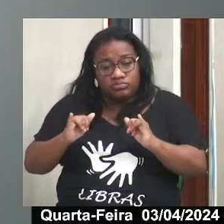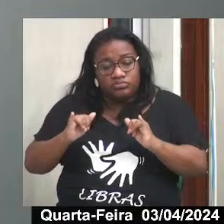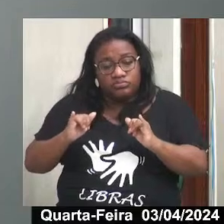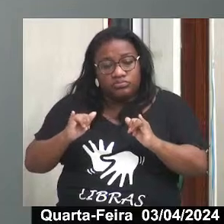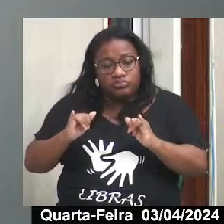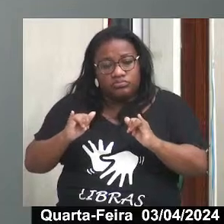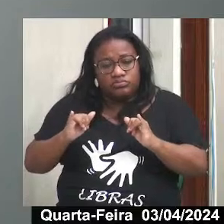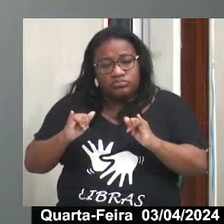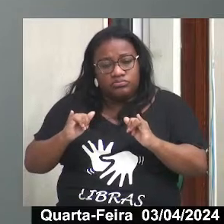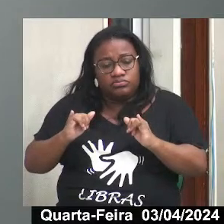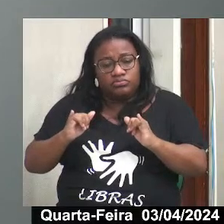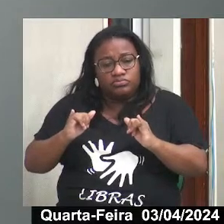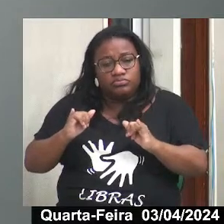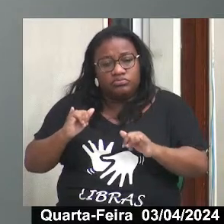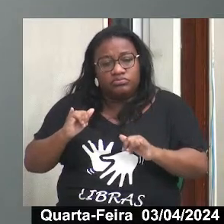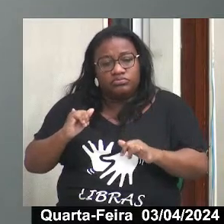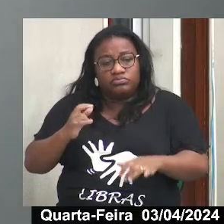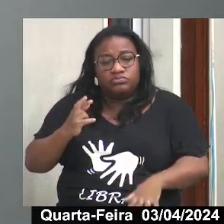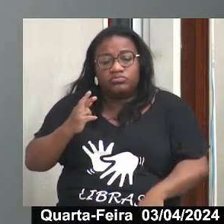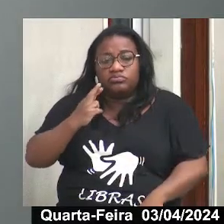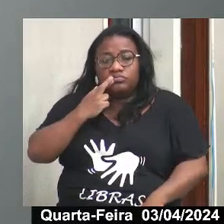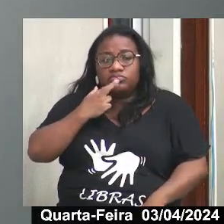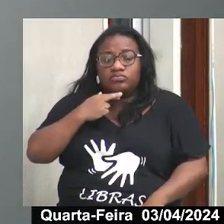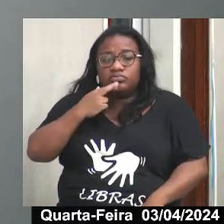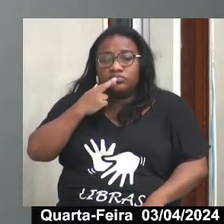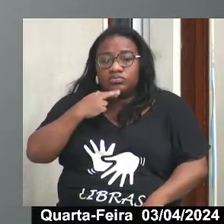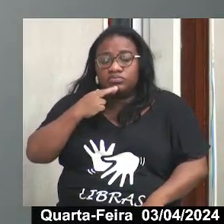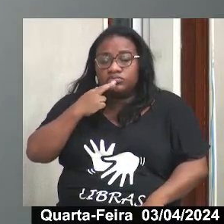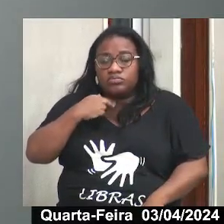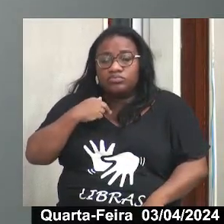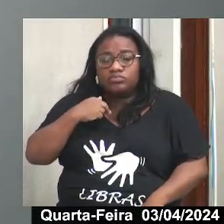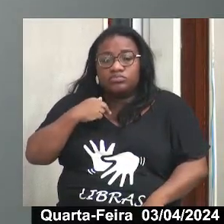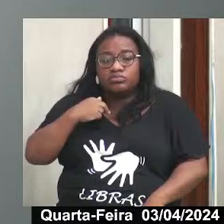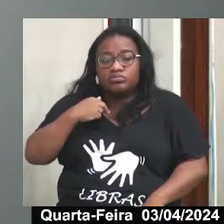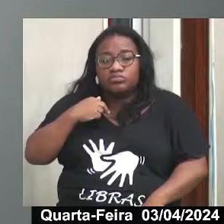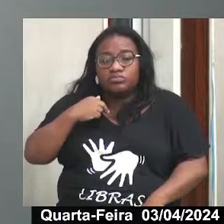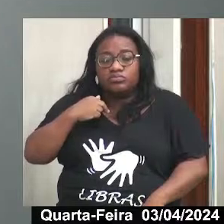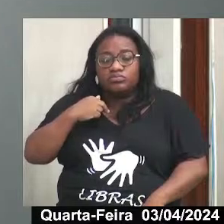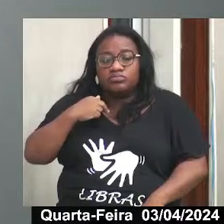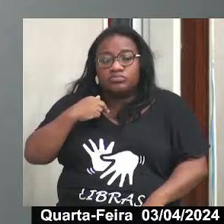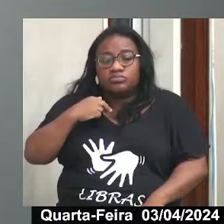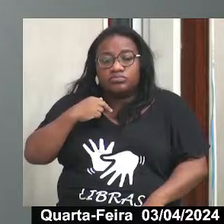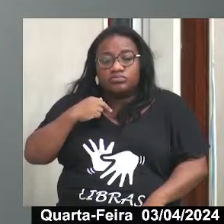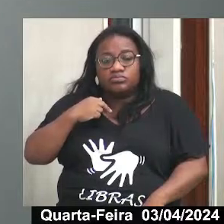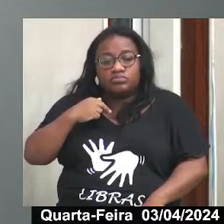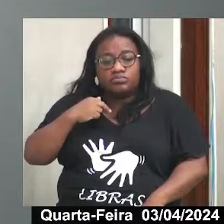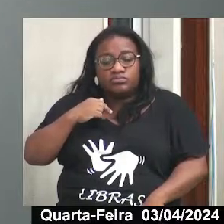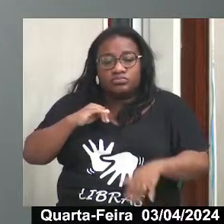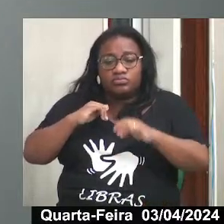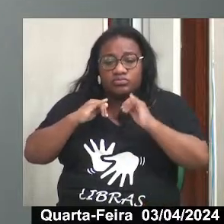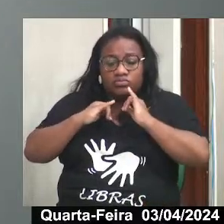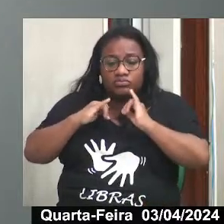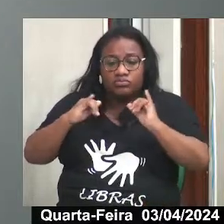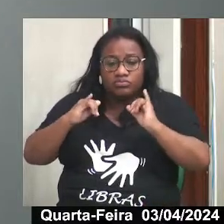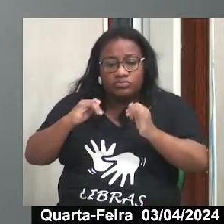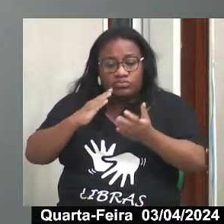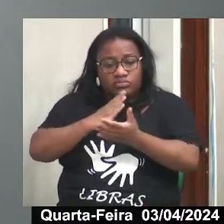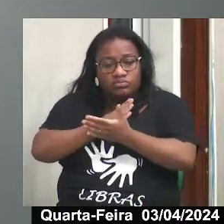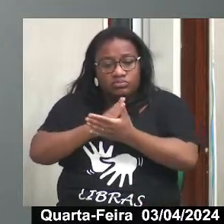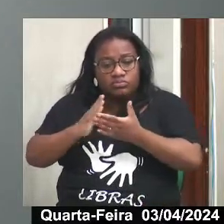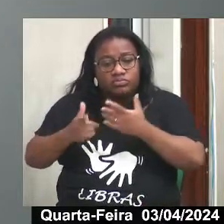que, vereador Ricardo Almeida, eu te entendo muito. Quando o senhor subiu nessa tribuna e começou a